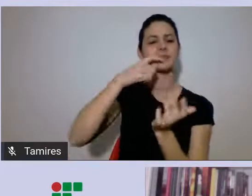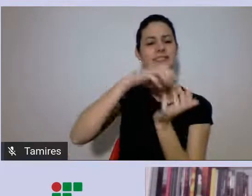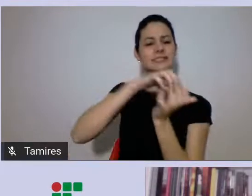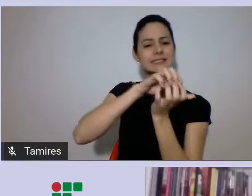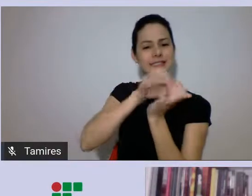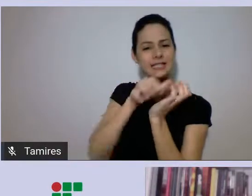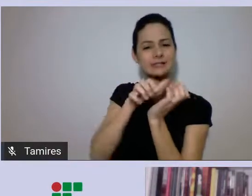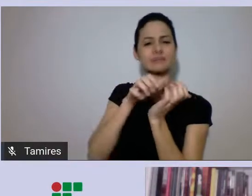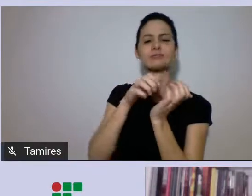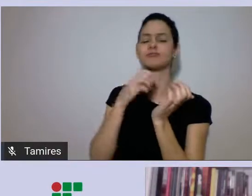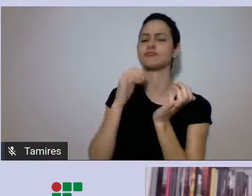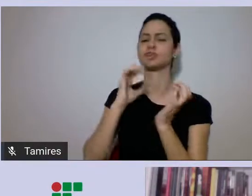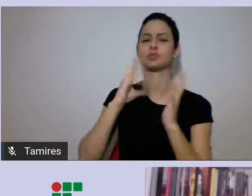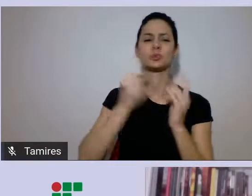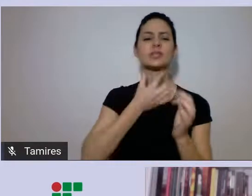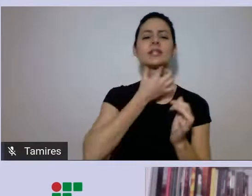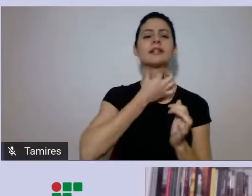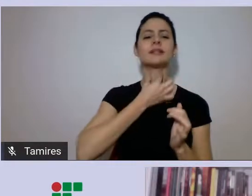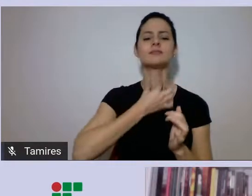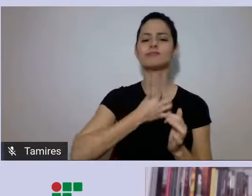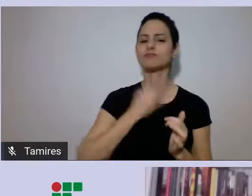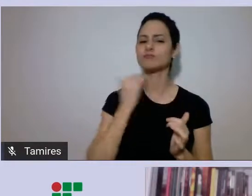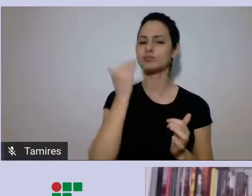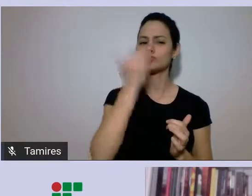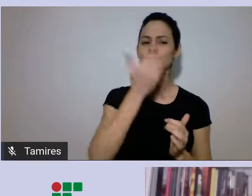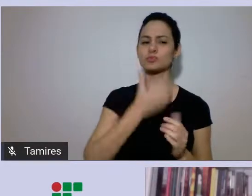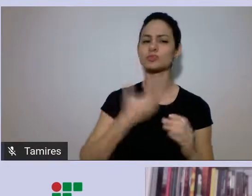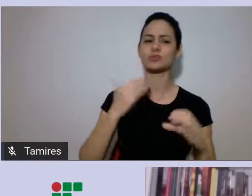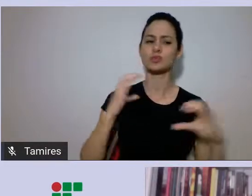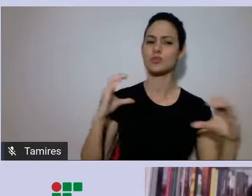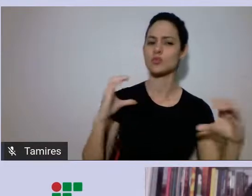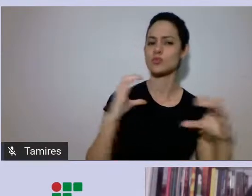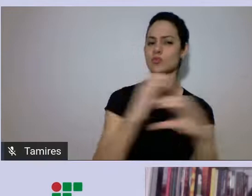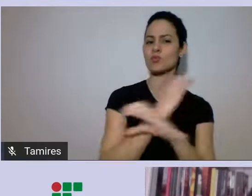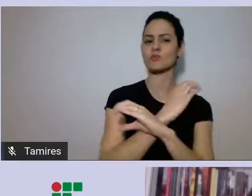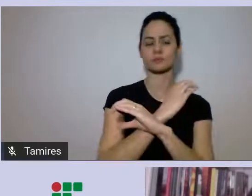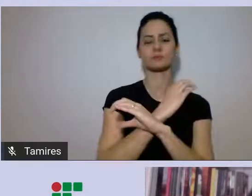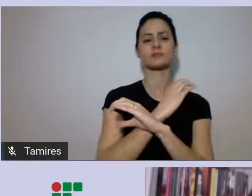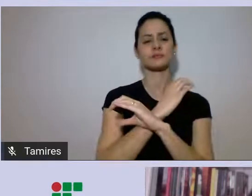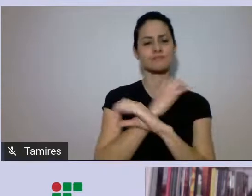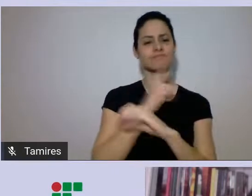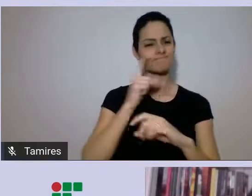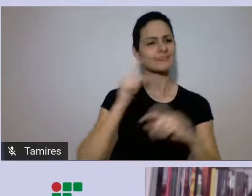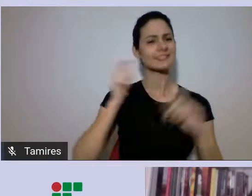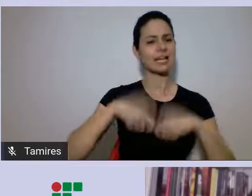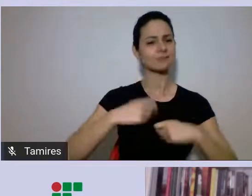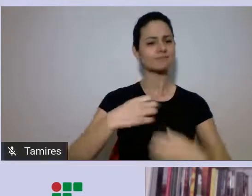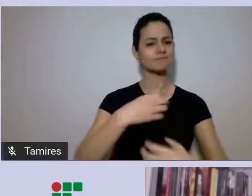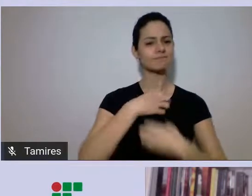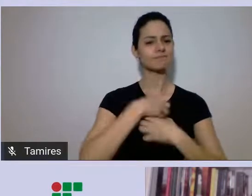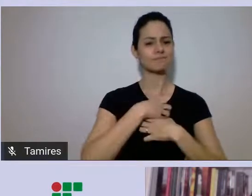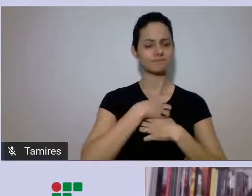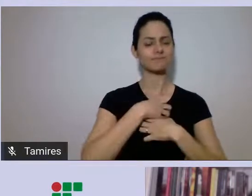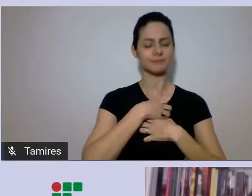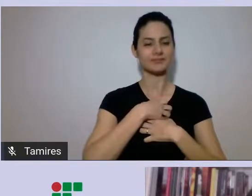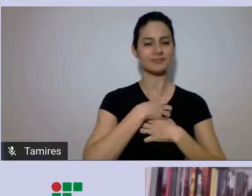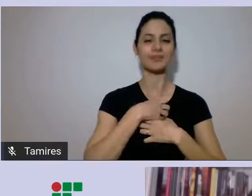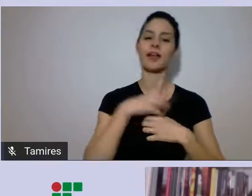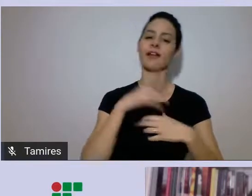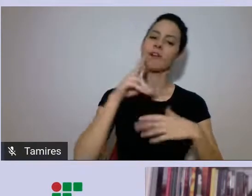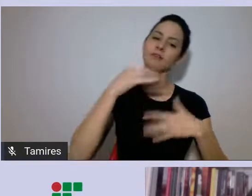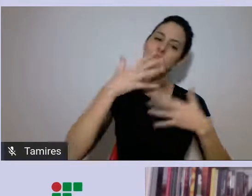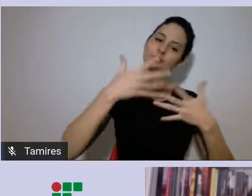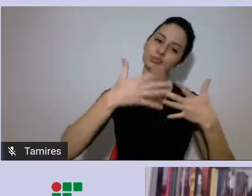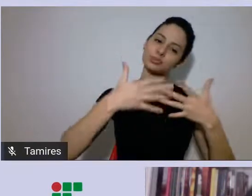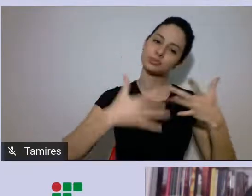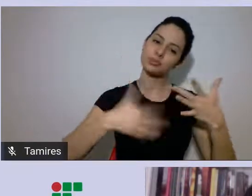garganta e todo esse aparelho fisiológico, essa complexa máquina de sentir. Aí ele vai percorrendo um